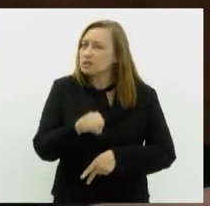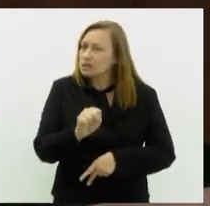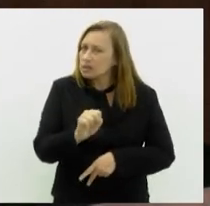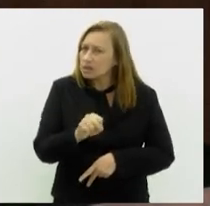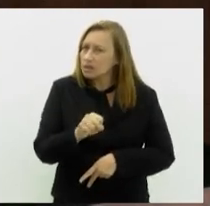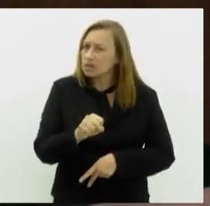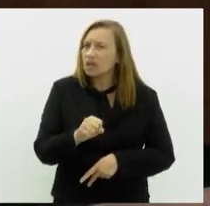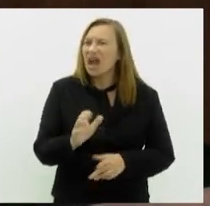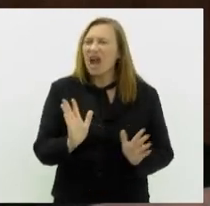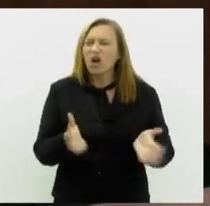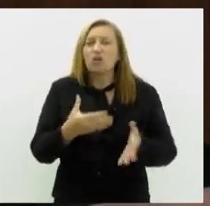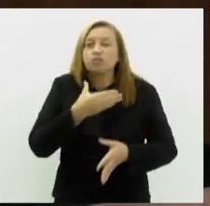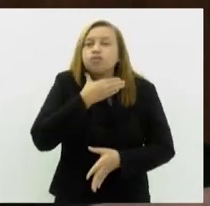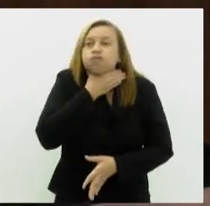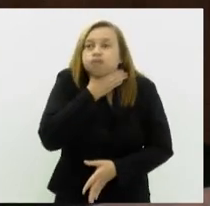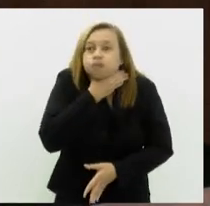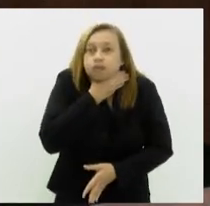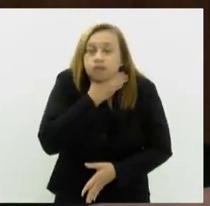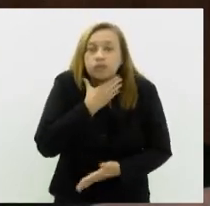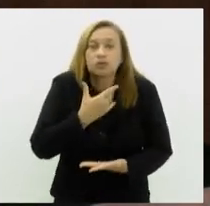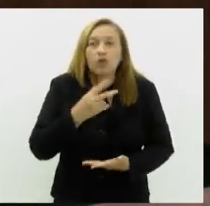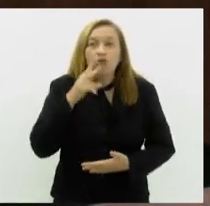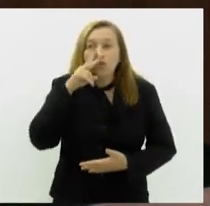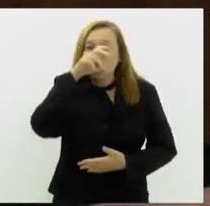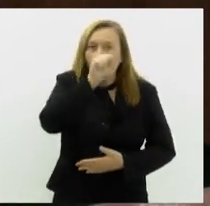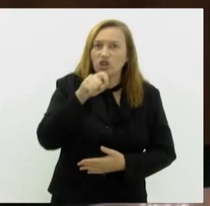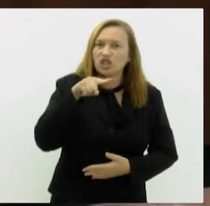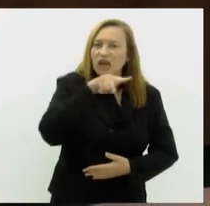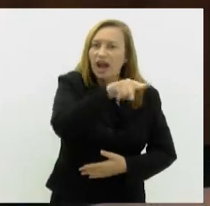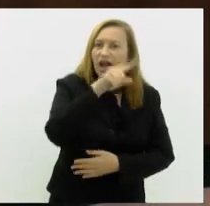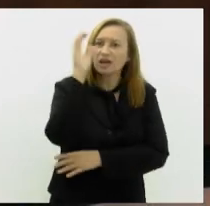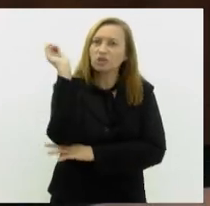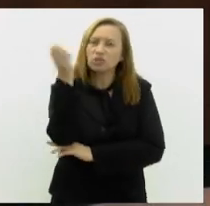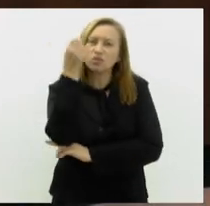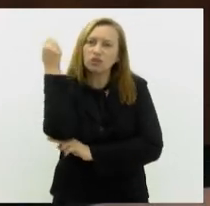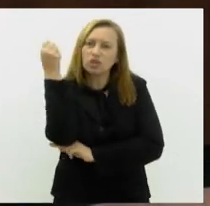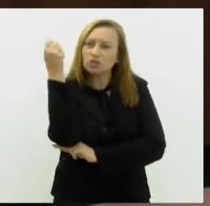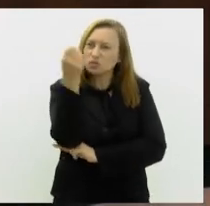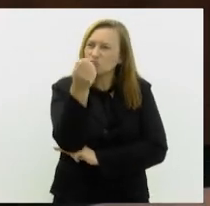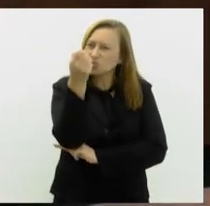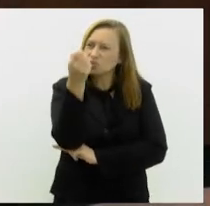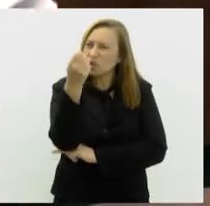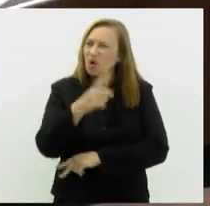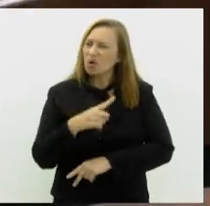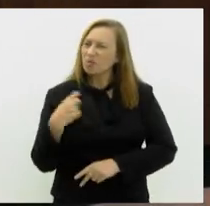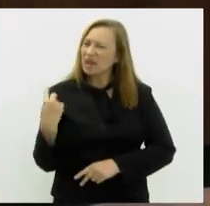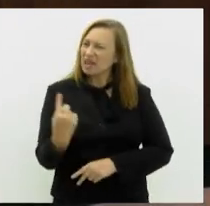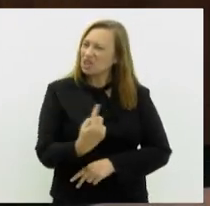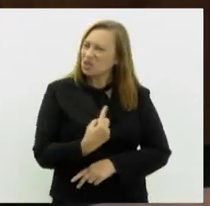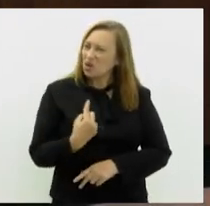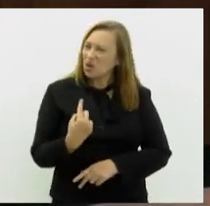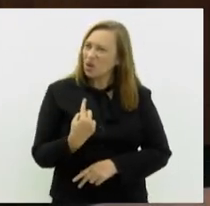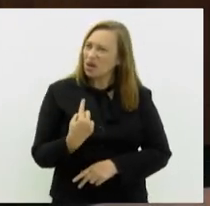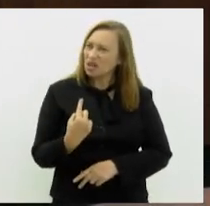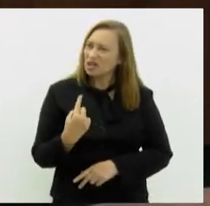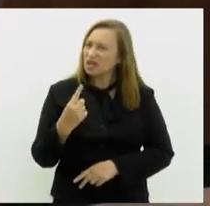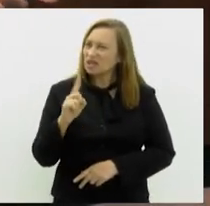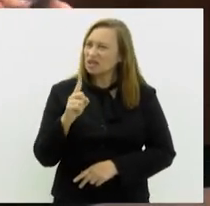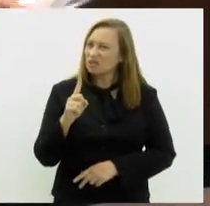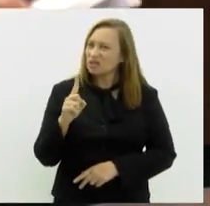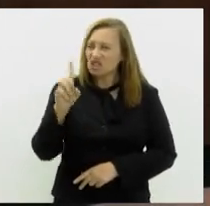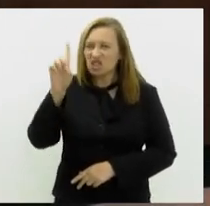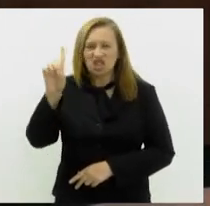ter uma crise dessa tremenda lá no Rio Grande do Sul, para que a gente não seja nem direita nem